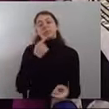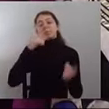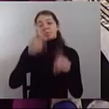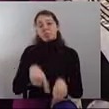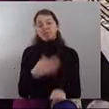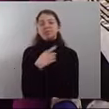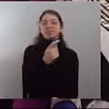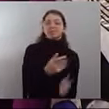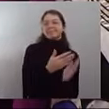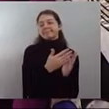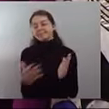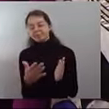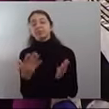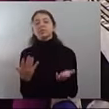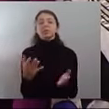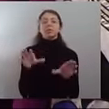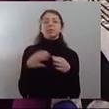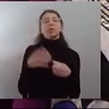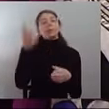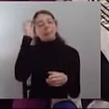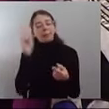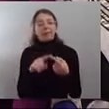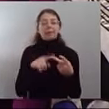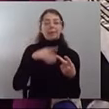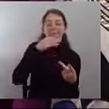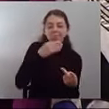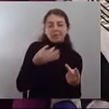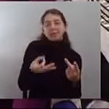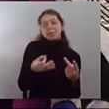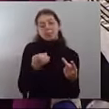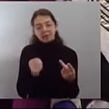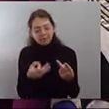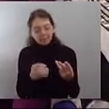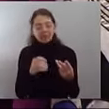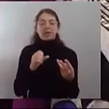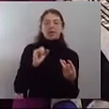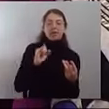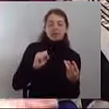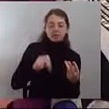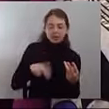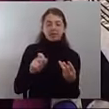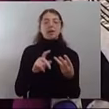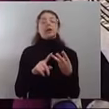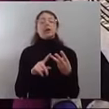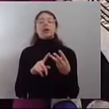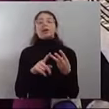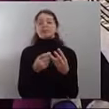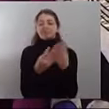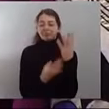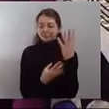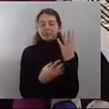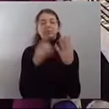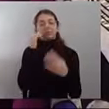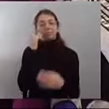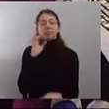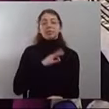a proteção civil no Conselho são os serviços de bombeiros, a PSP, a GNR, o INEM, funcionários da Câmara no terreno, que o próprio Sr. Presidente da Câmara foi um agente da